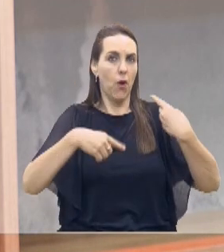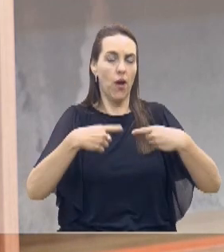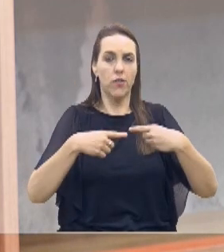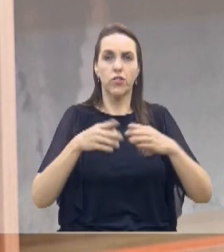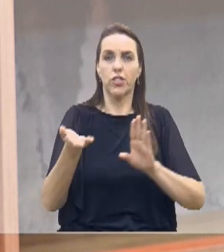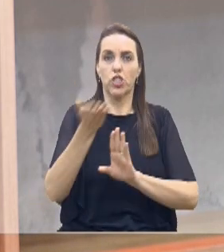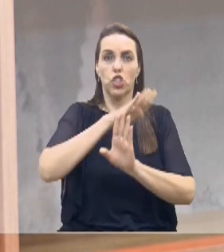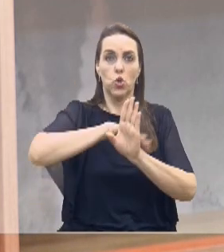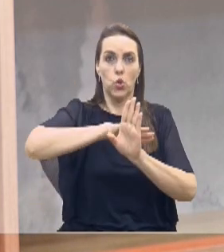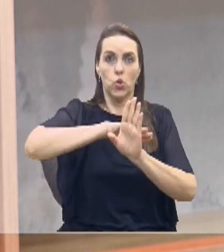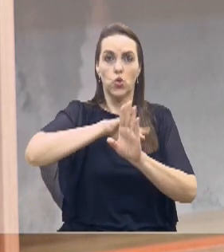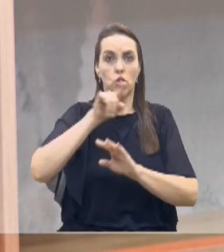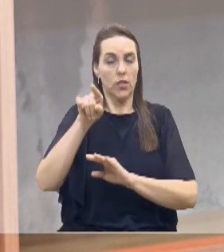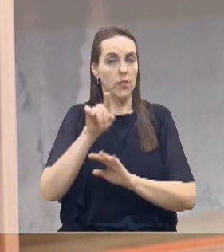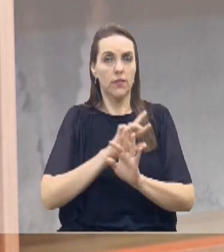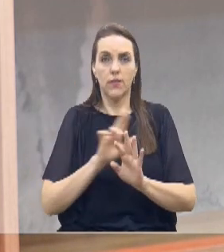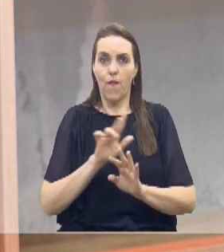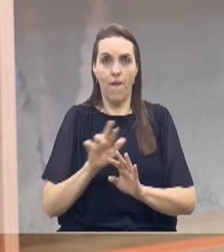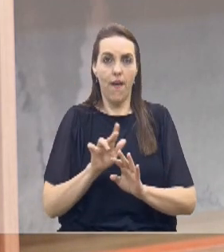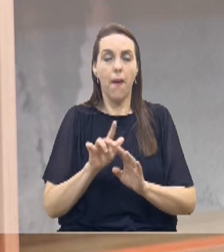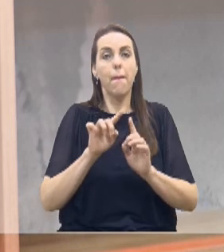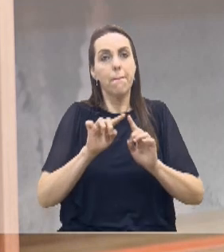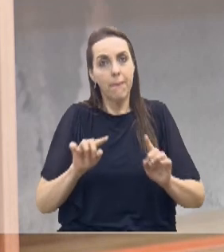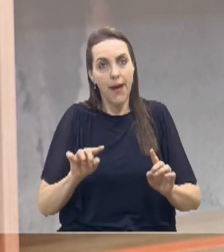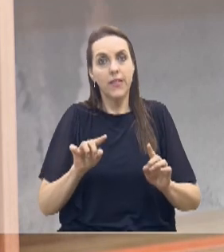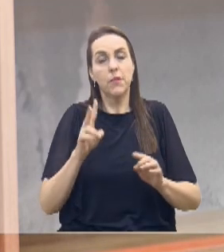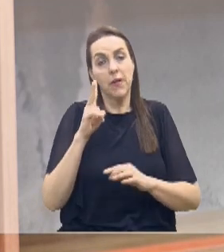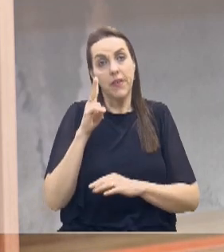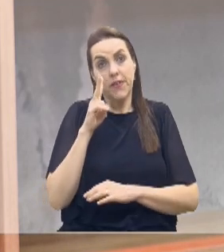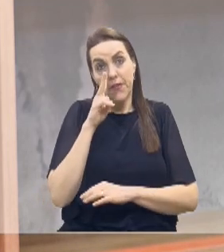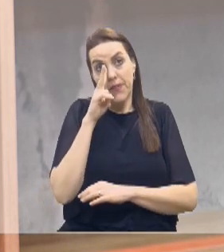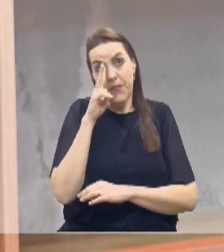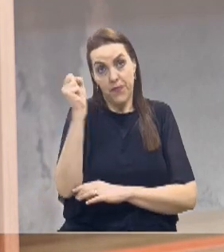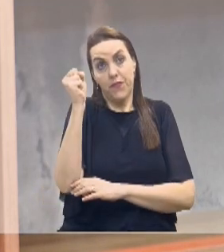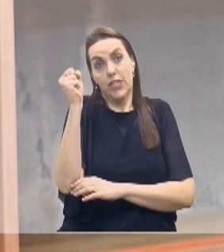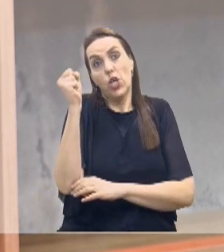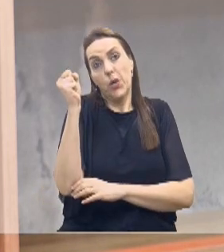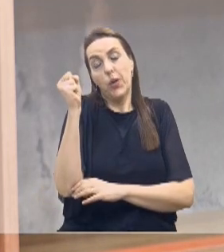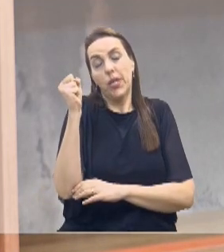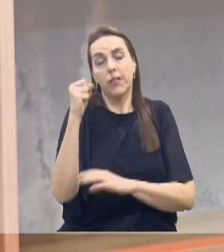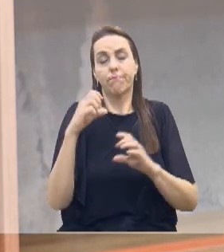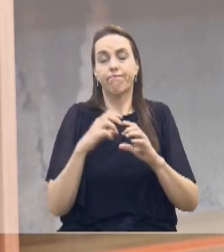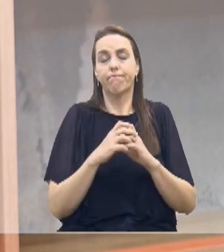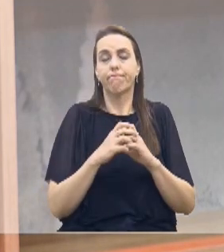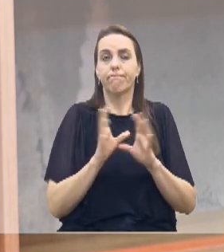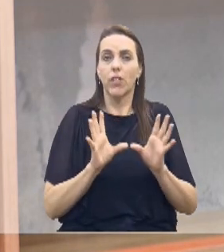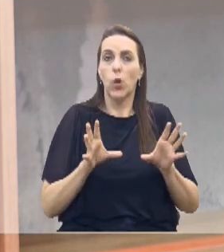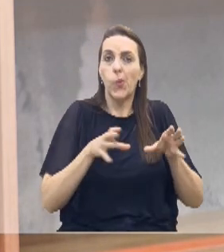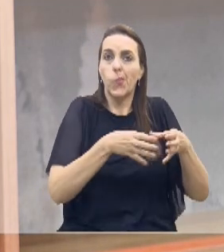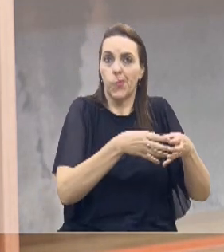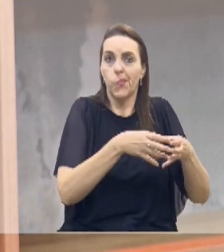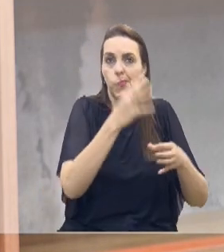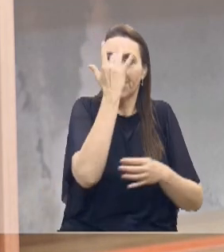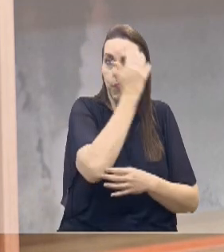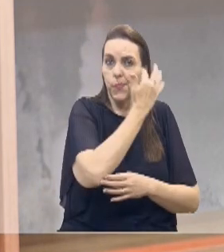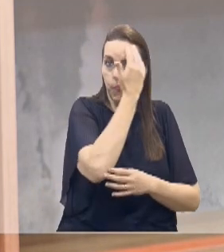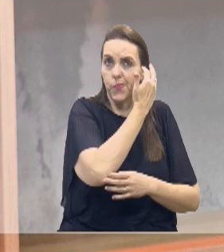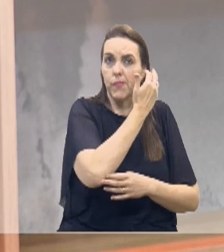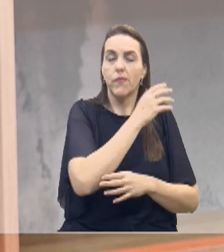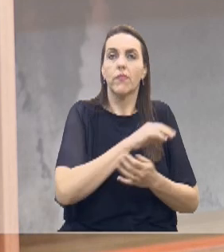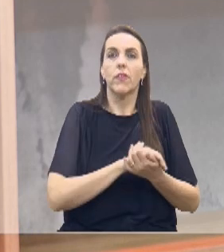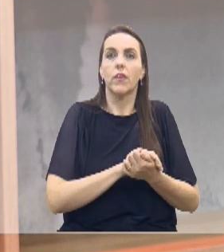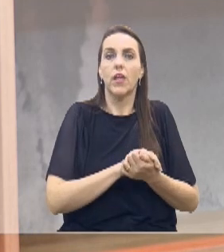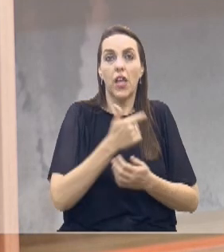ainda assim foi uma vitória, digamos, de uma chapa. O prefeito Adiló de Domênico e